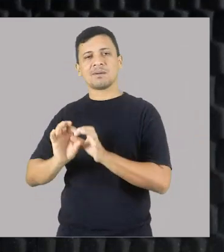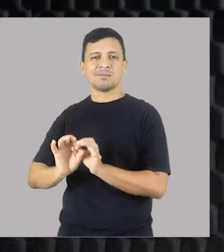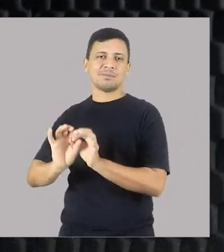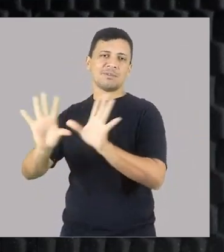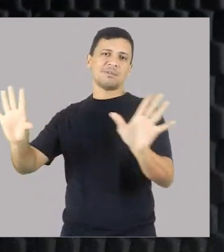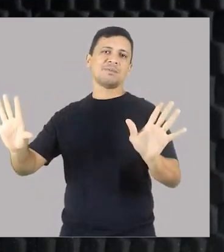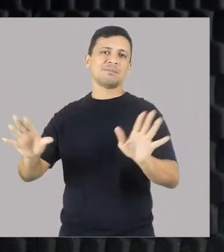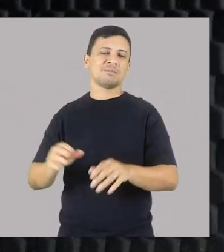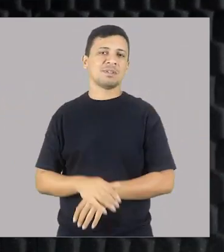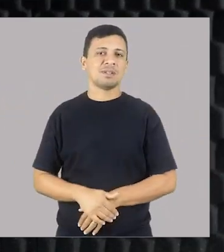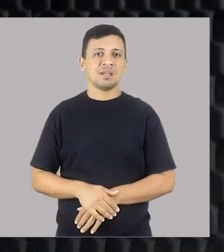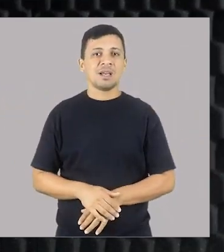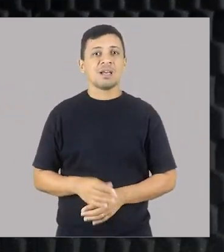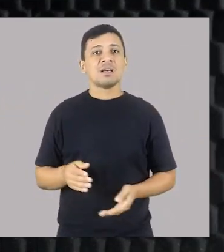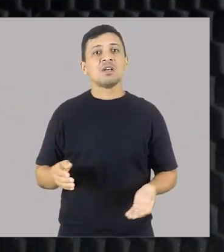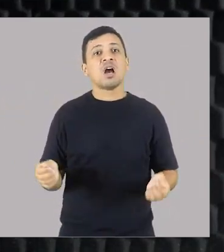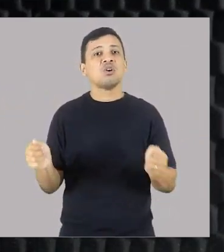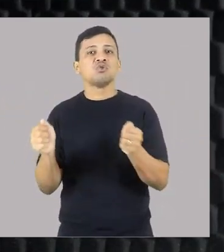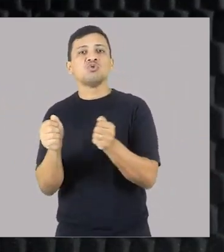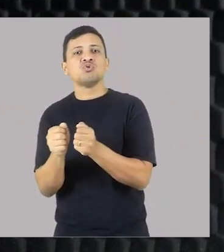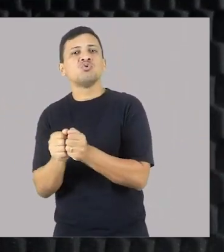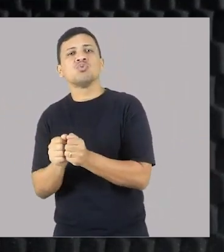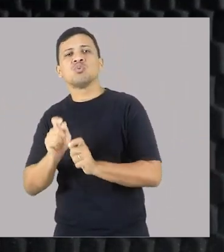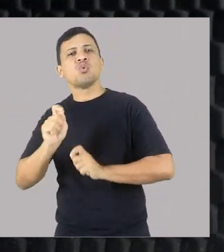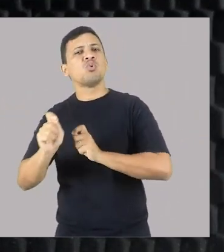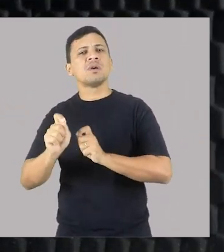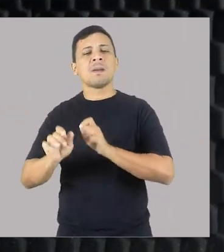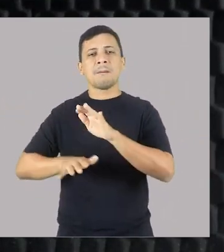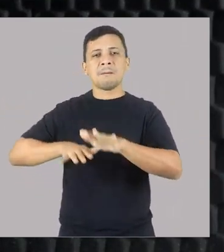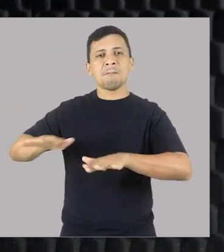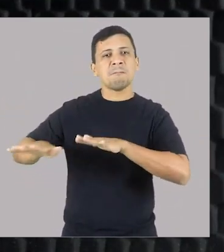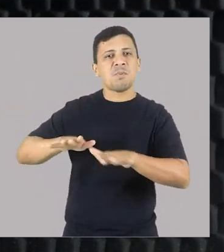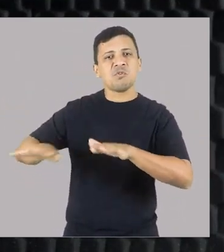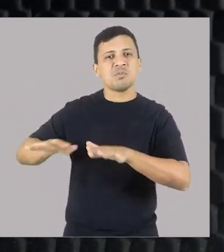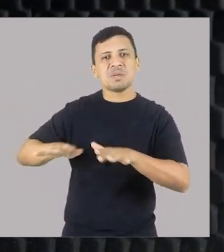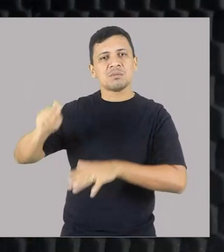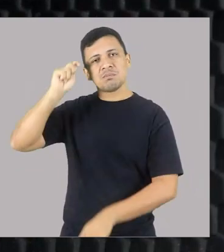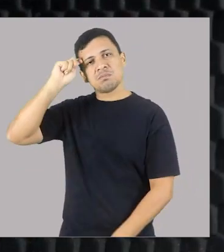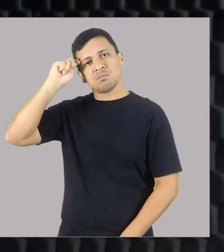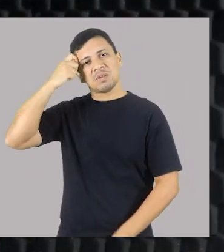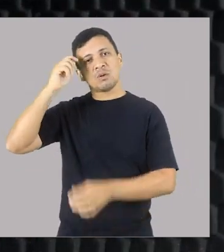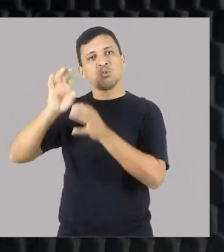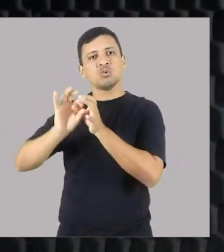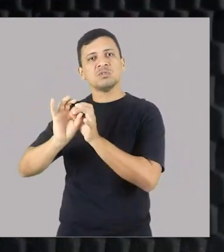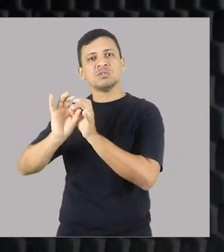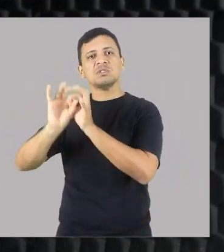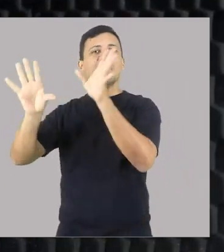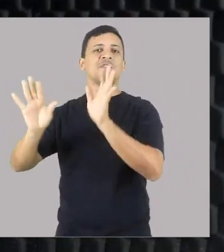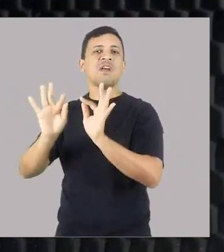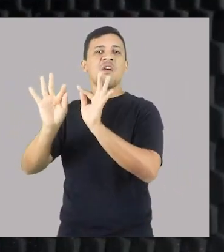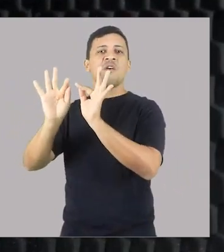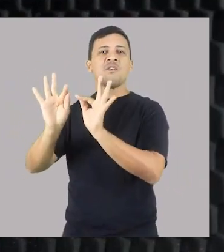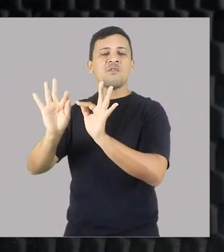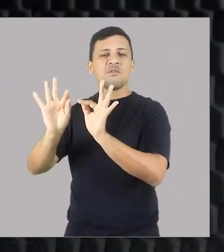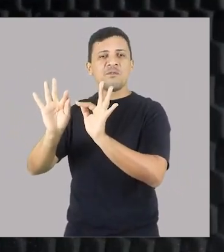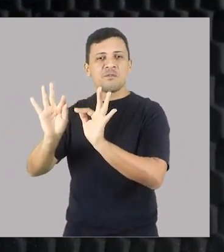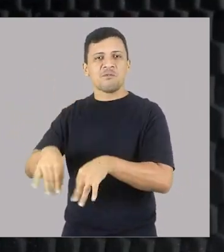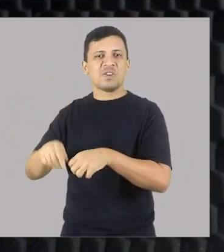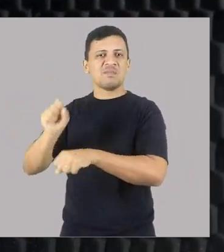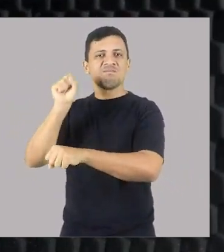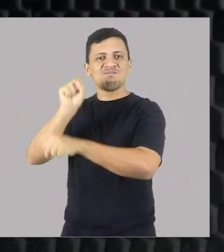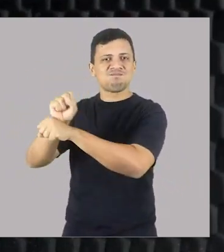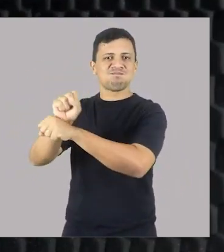e acabaram se integrando ao movimento abolicionista. Se integraram, porque não admitiam ver seus pais, seus